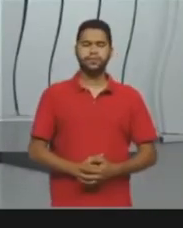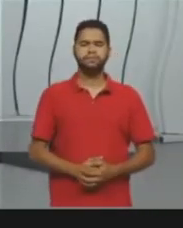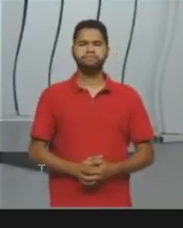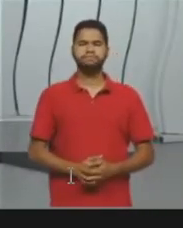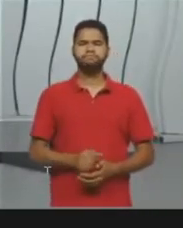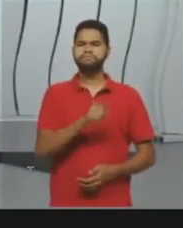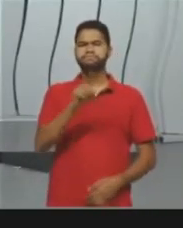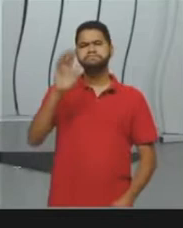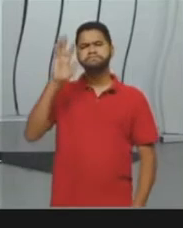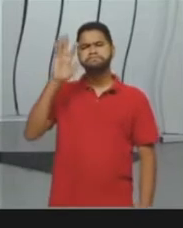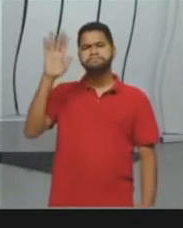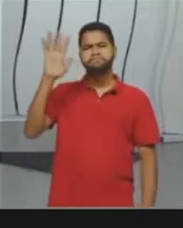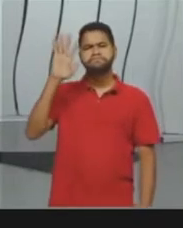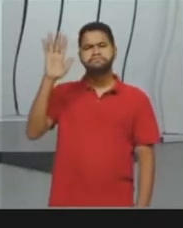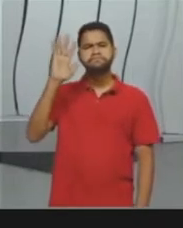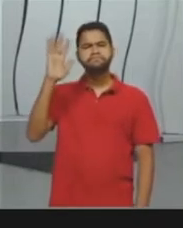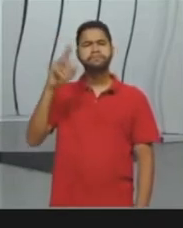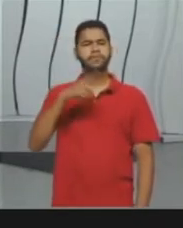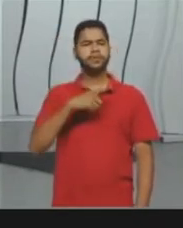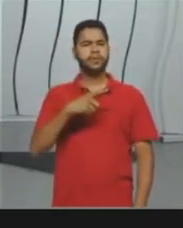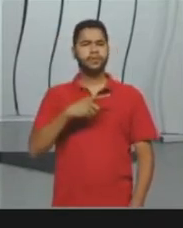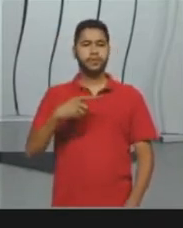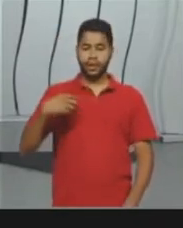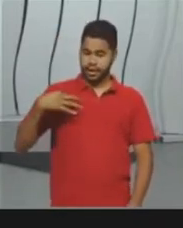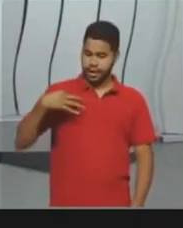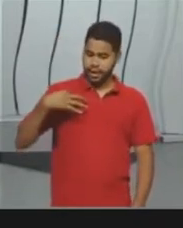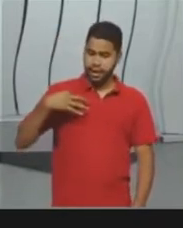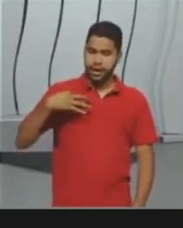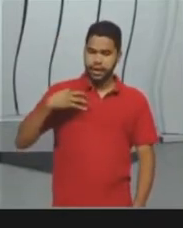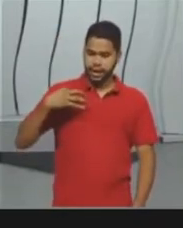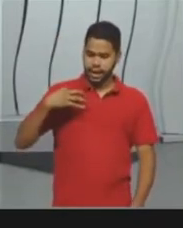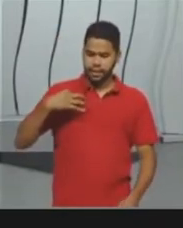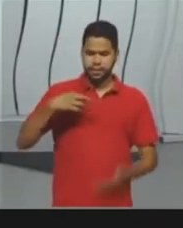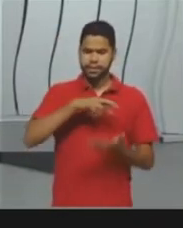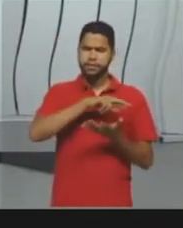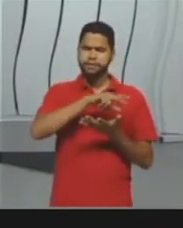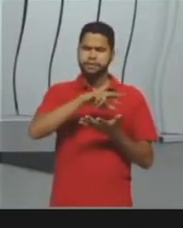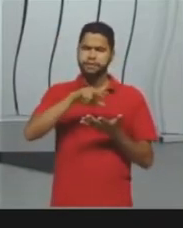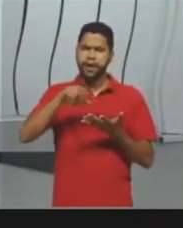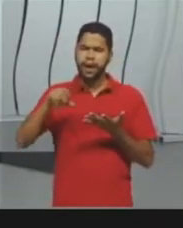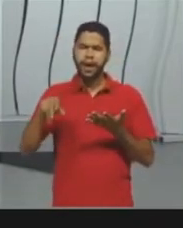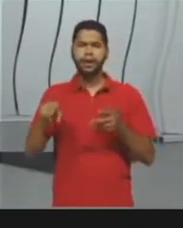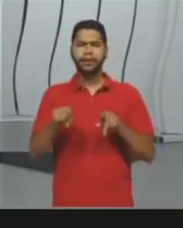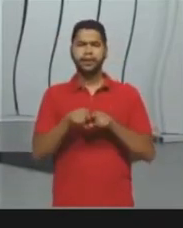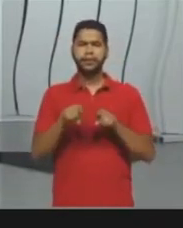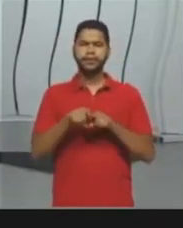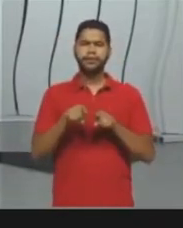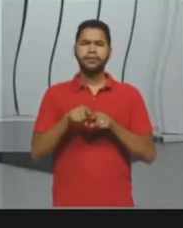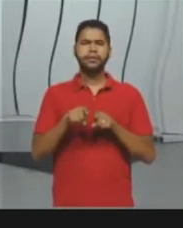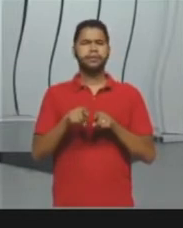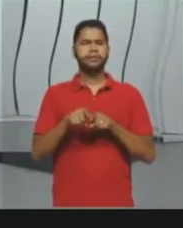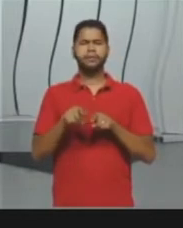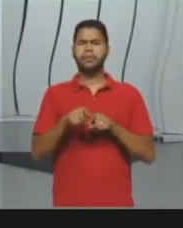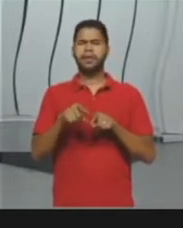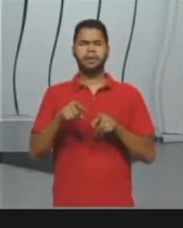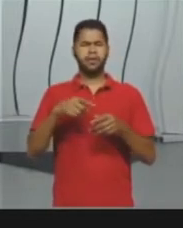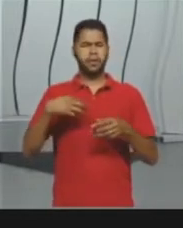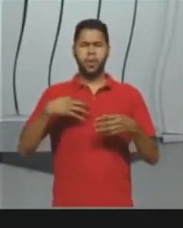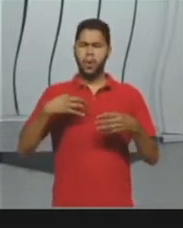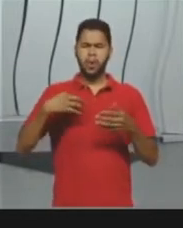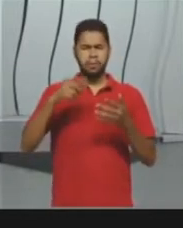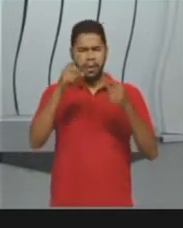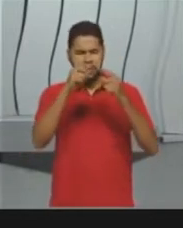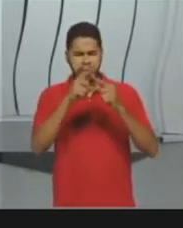imagina que você tem muitas camisas, muitas bermudas, muitas meias,